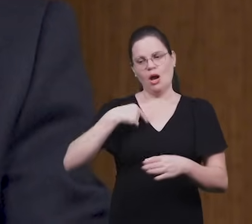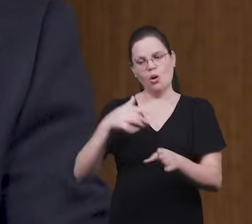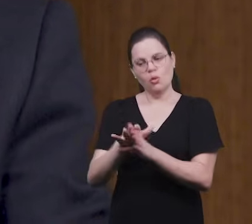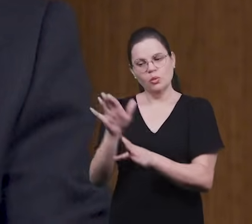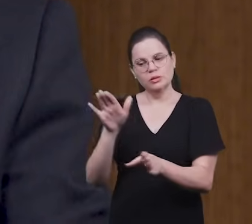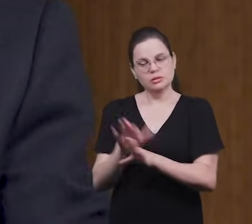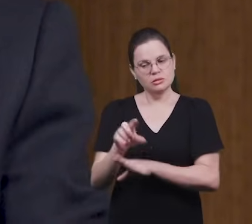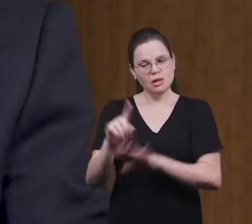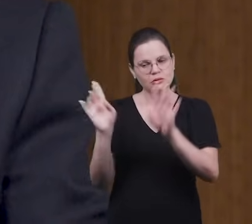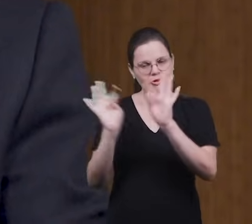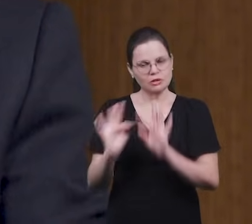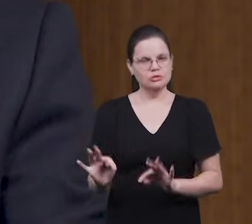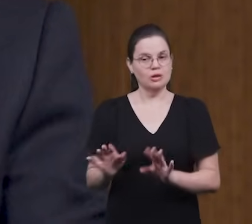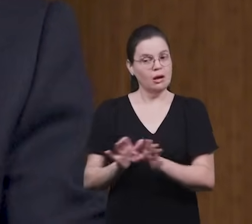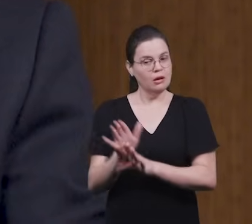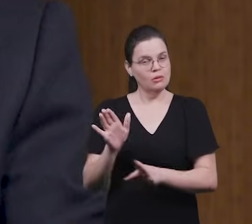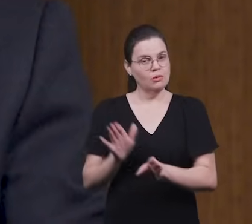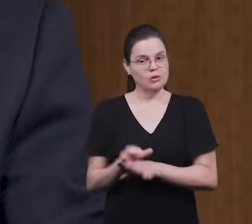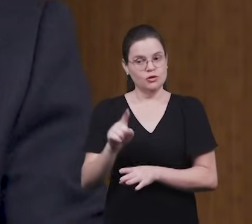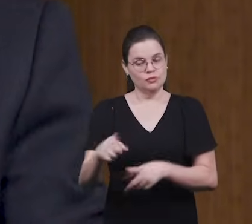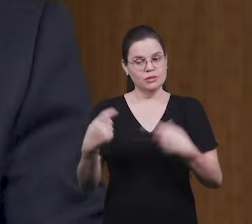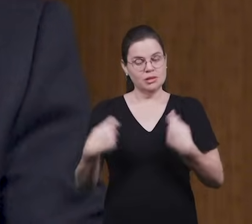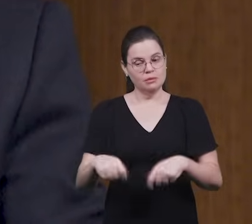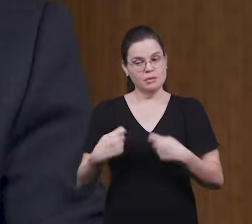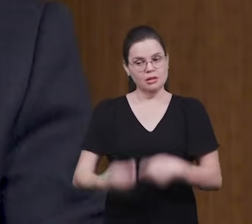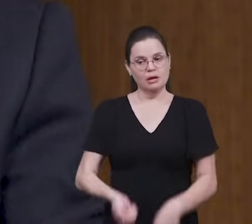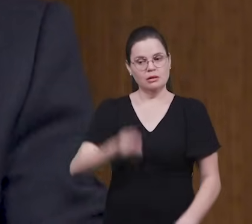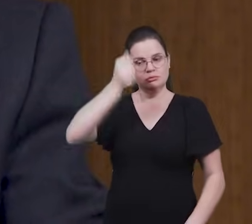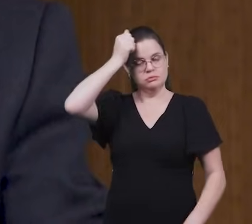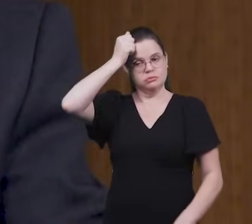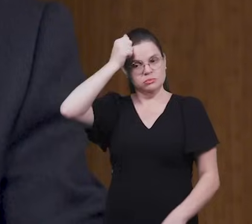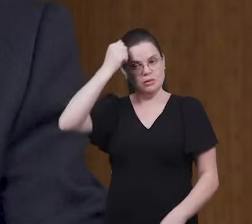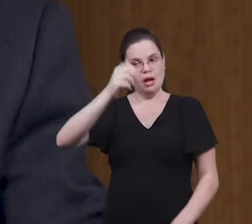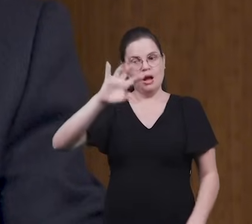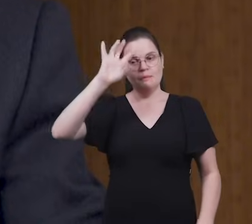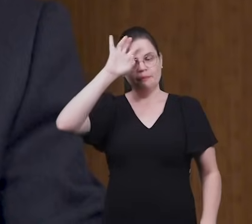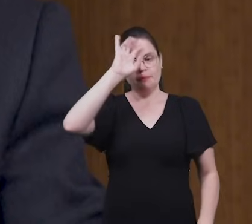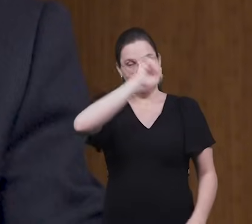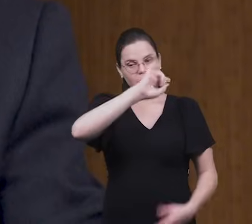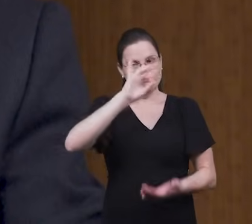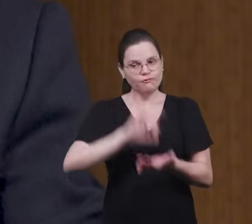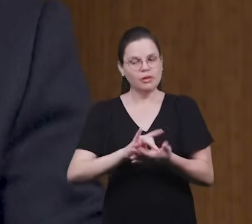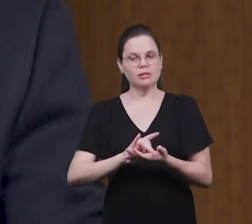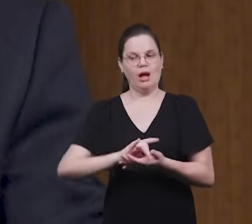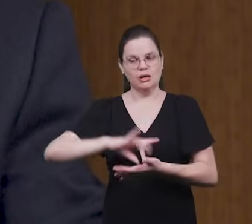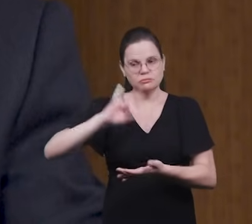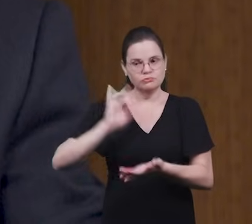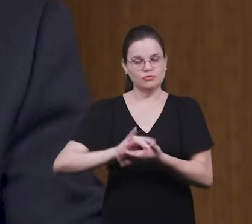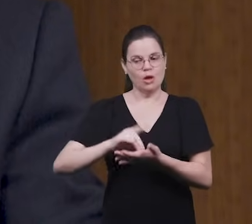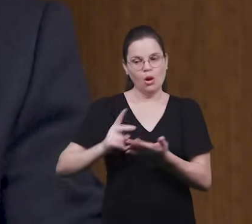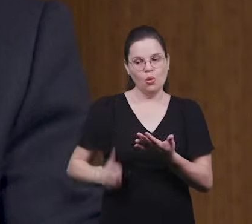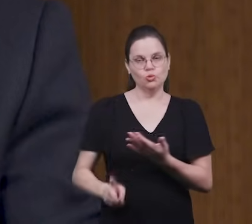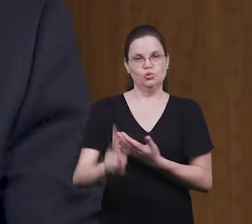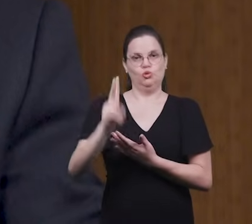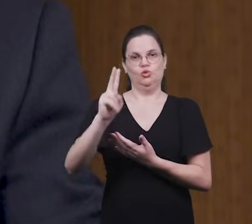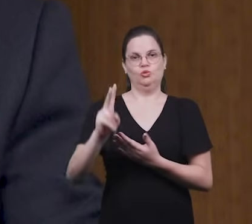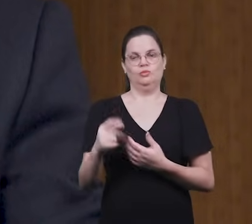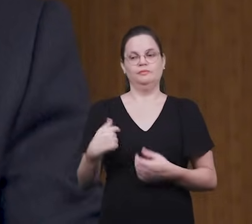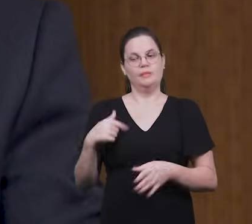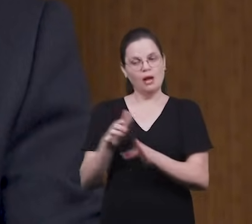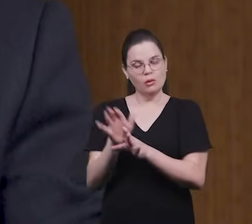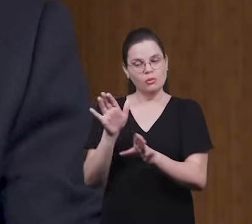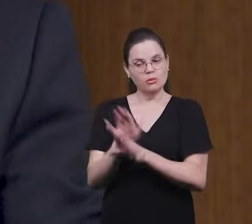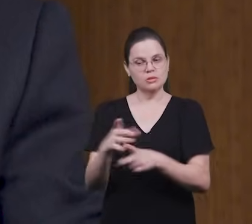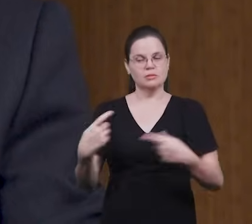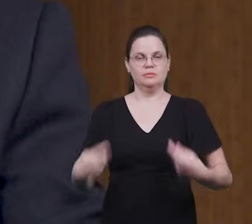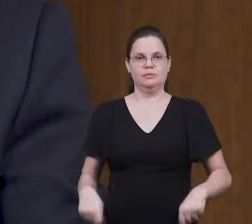conselho. E o conselho do Senhor era que a igreja retivesse a verdade, permanecesse na verdade, e ali, atendendo a esse conselho,